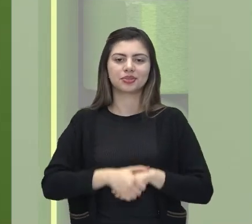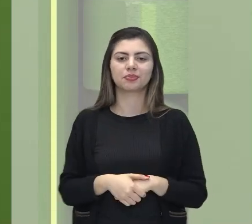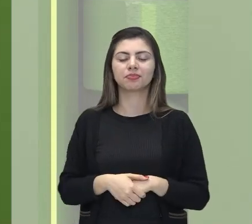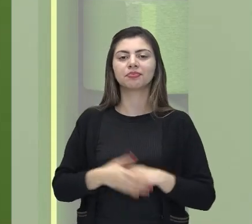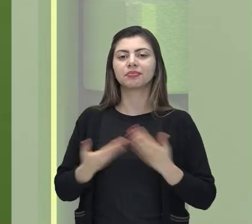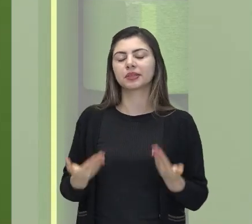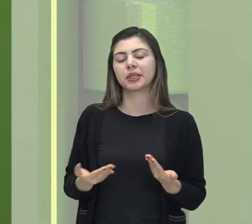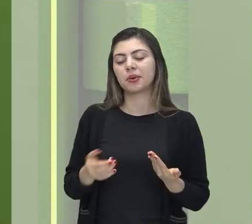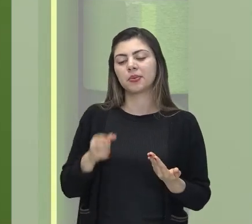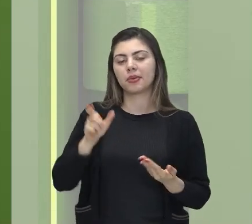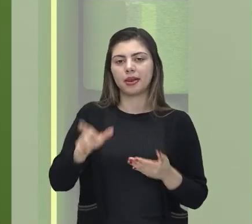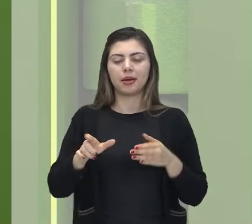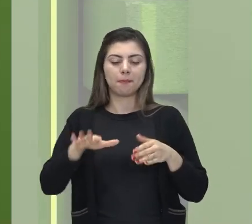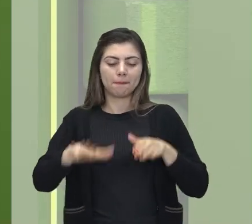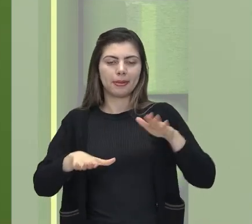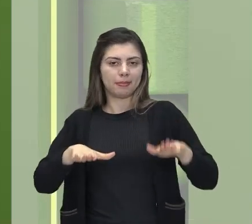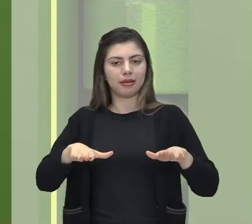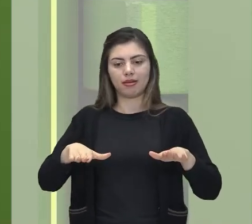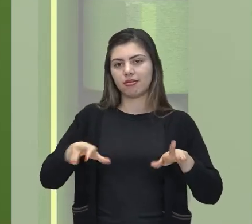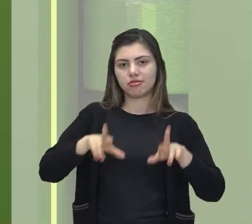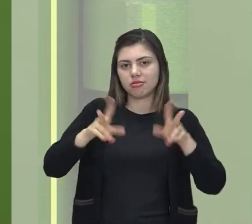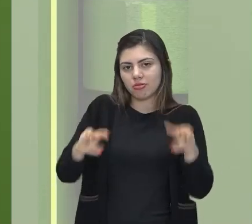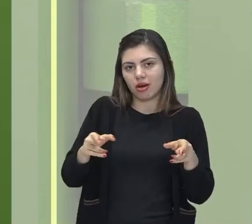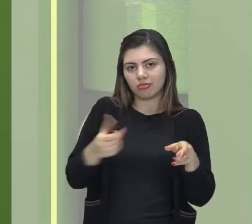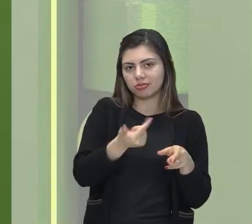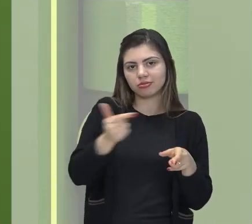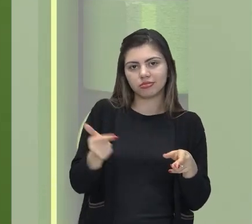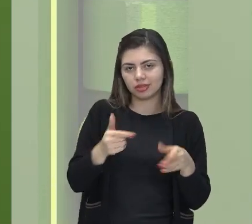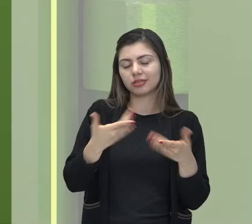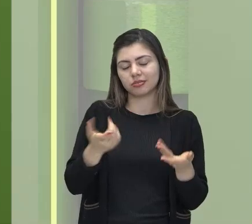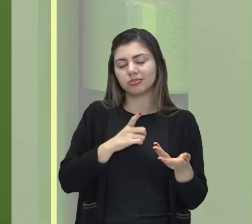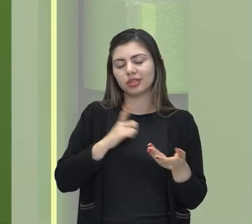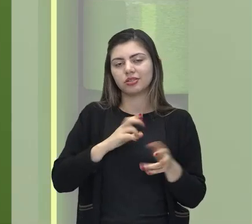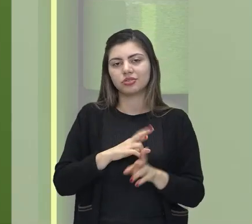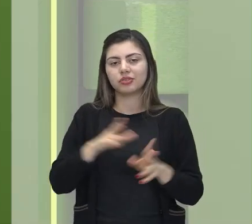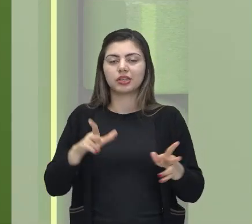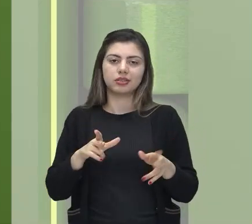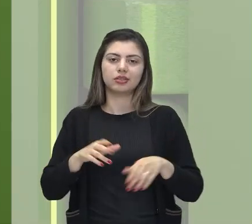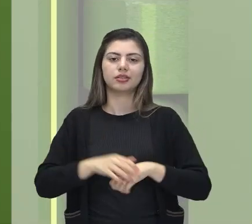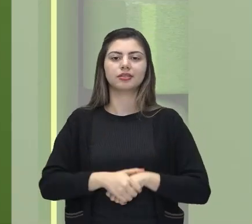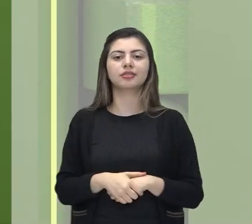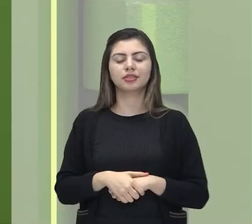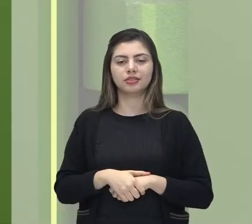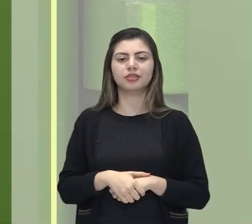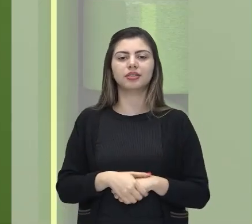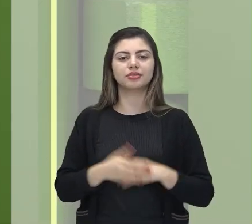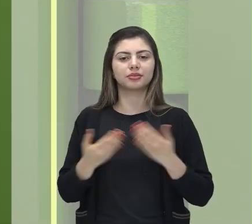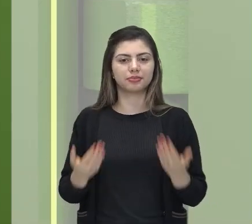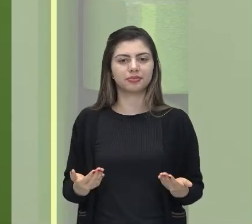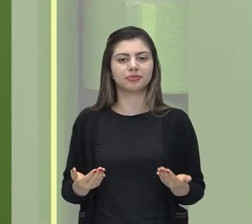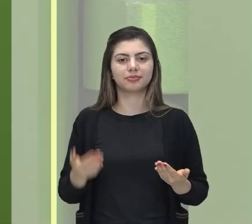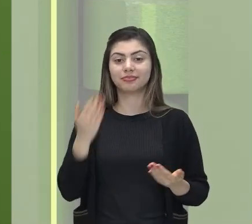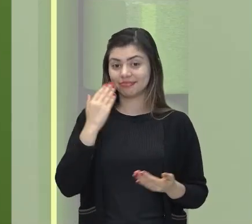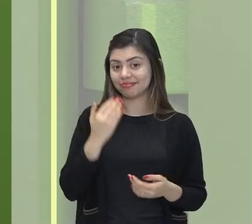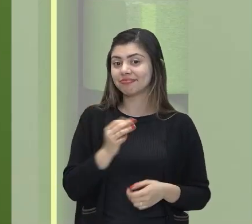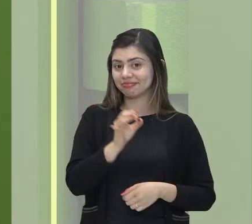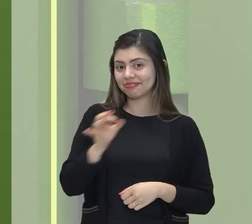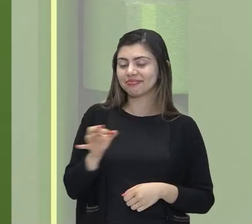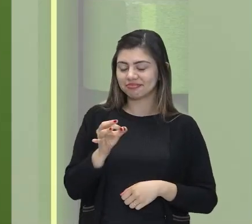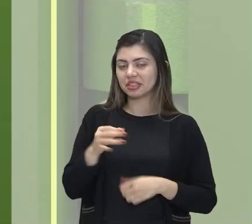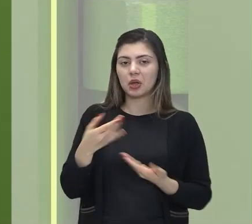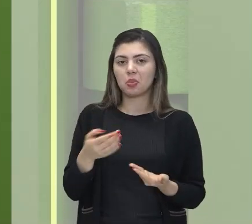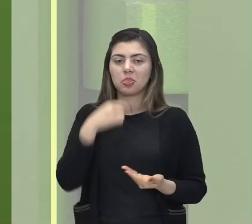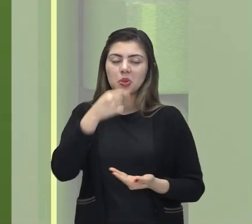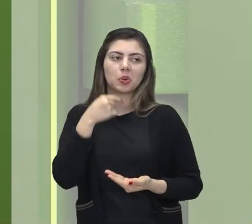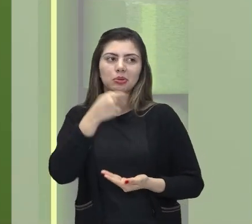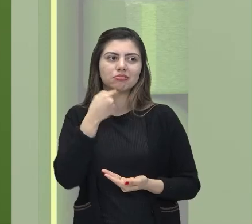não são iguais, né? Não são. Existe aí uma diferença. Por isso que você não consegue calçar o seu sapato do lado esquerdo no pé